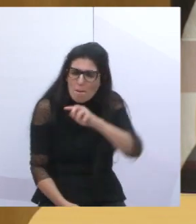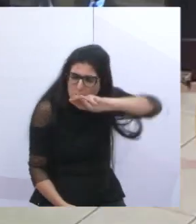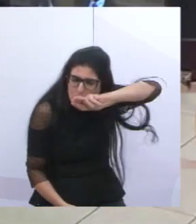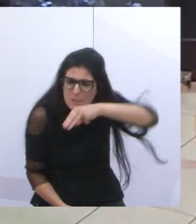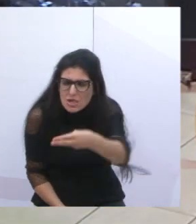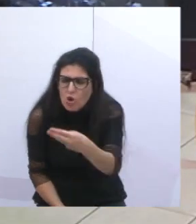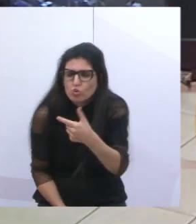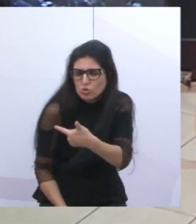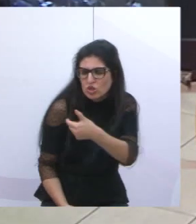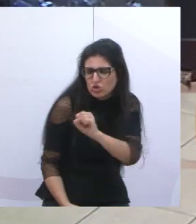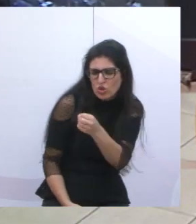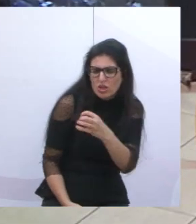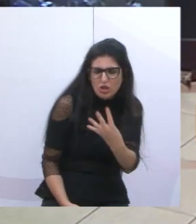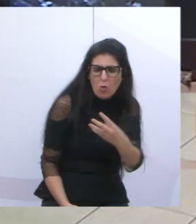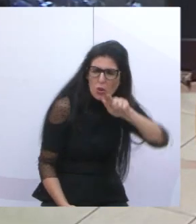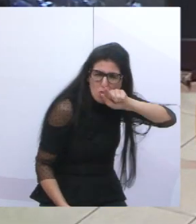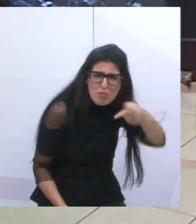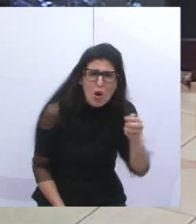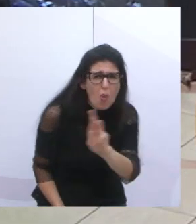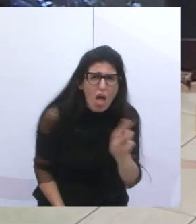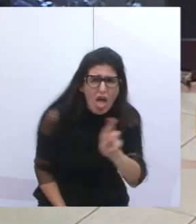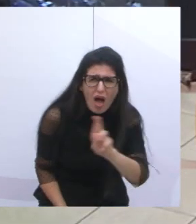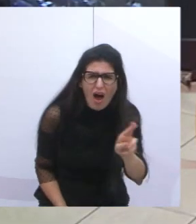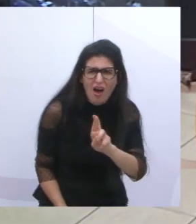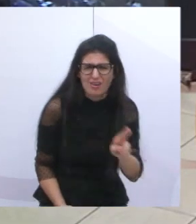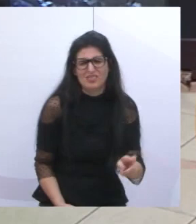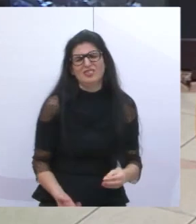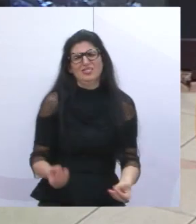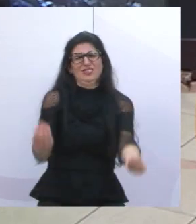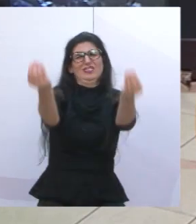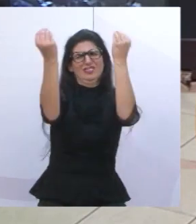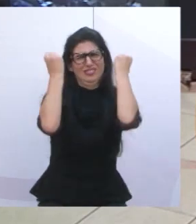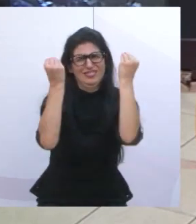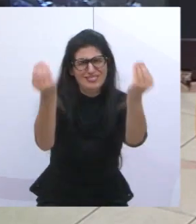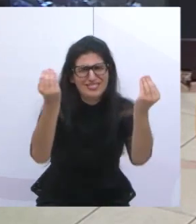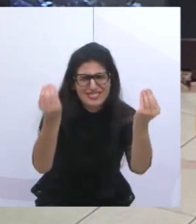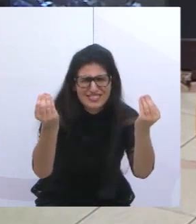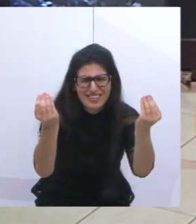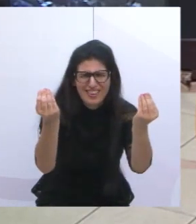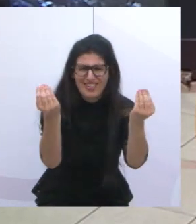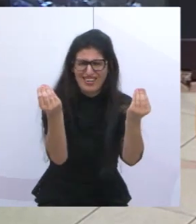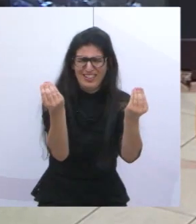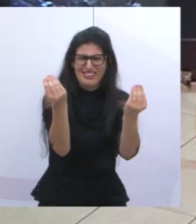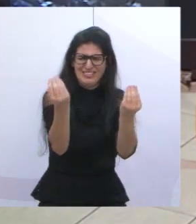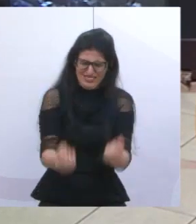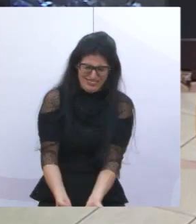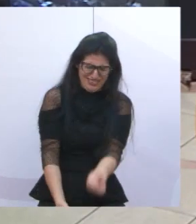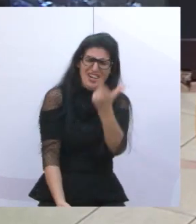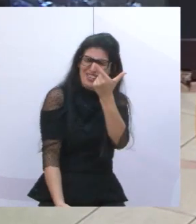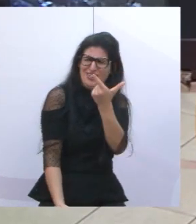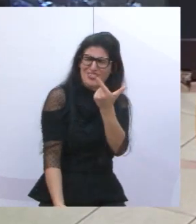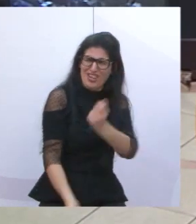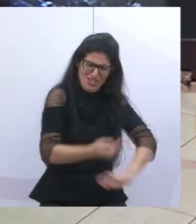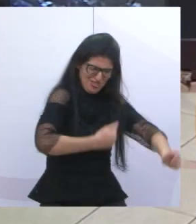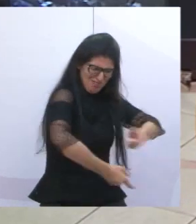R$1.284.000. É uma total falta de coerência administrativa.